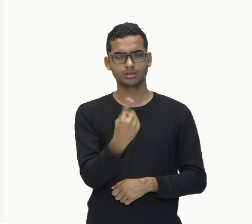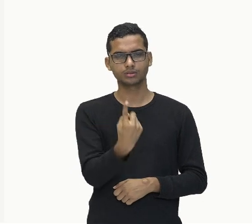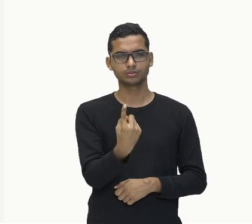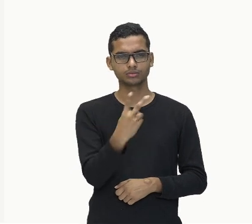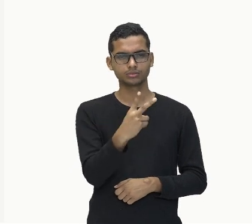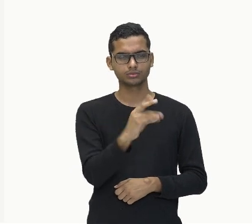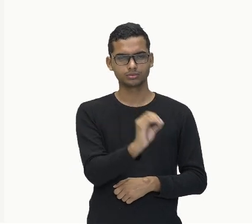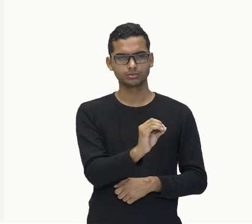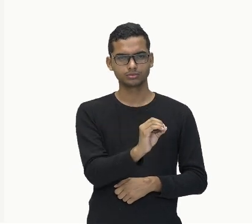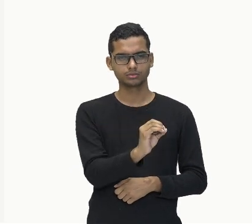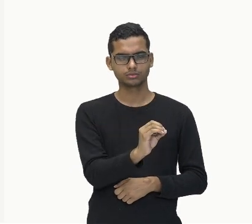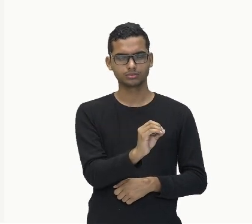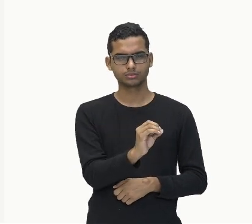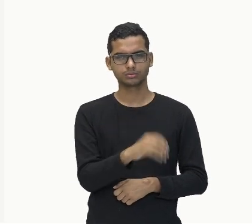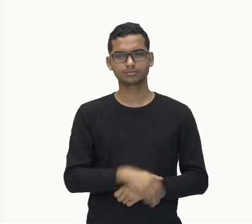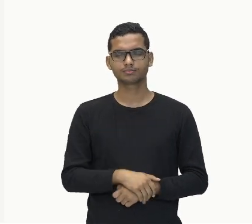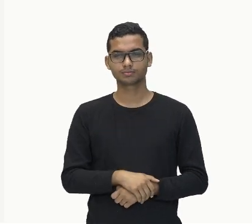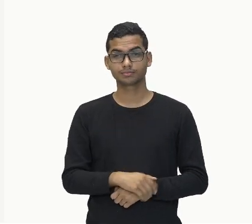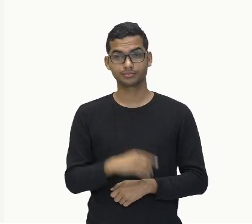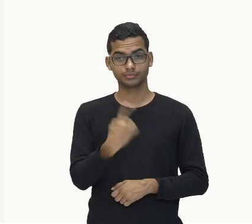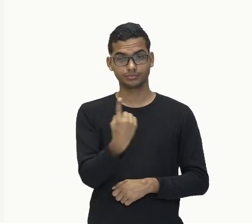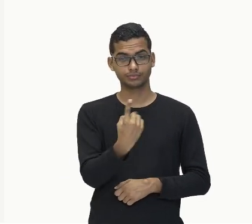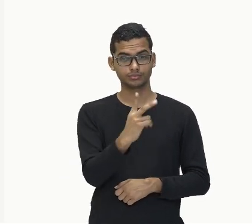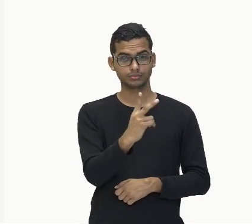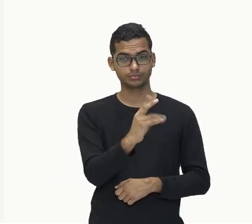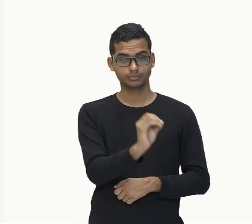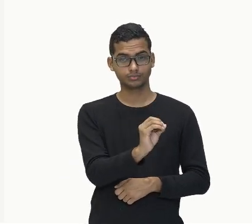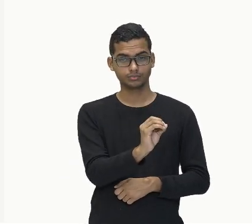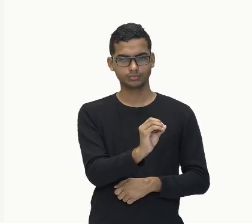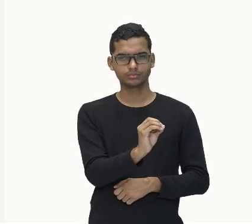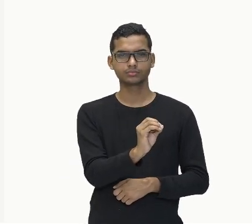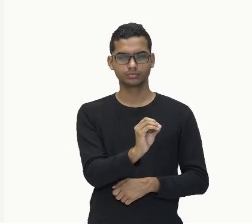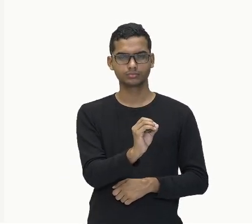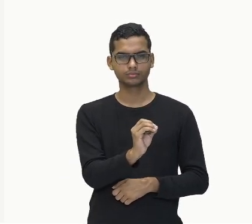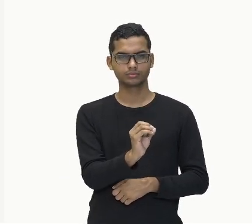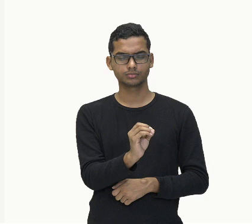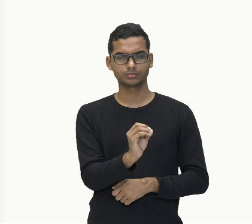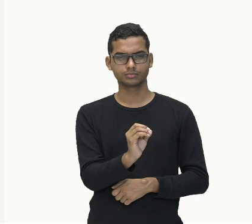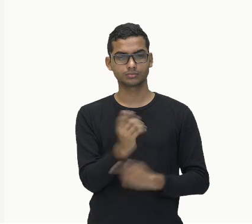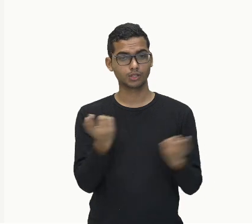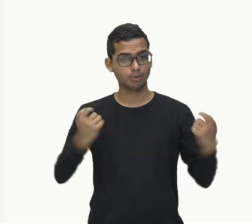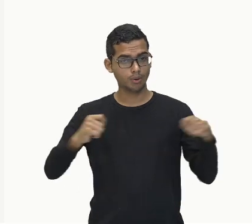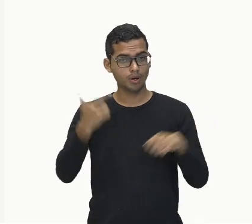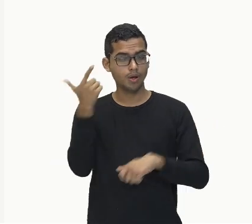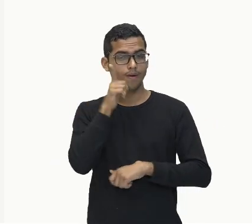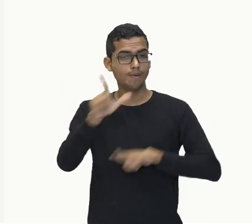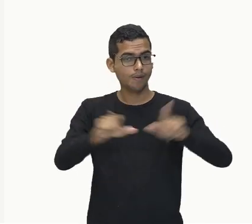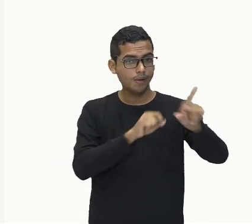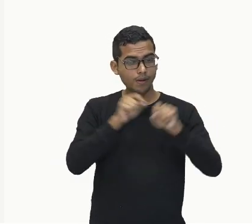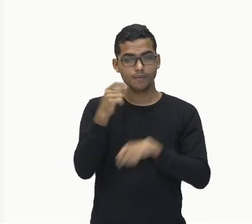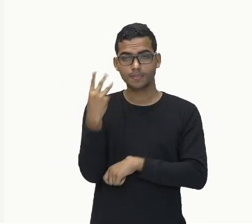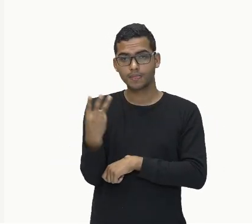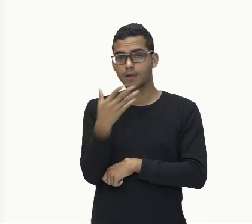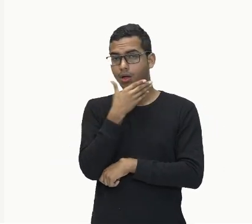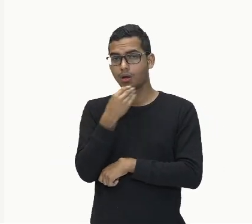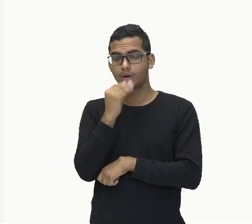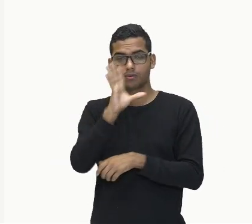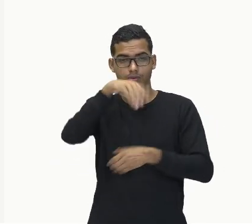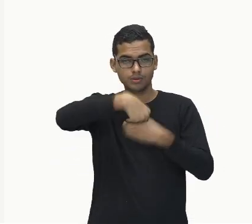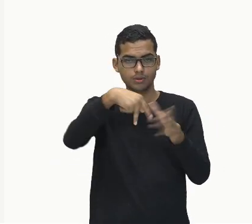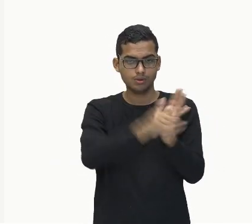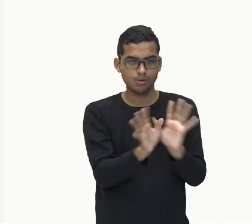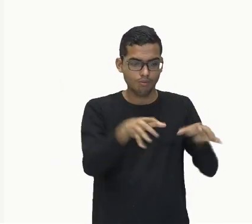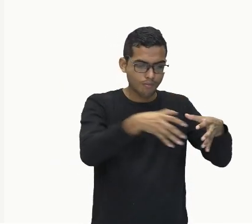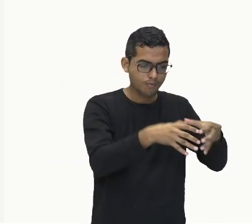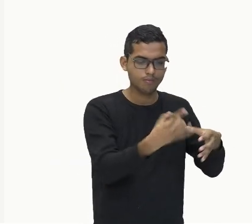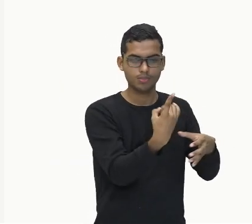4, 120. Então, tem 120 formas de escolher 3 homens entre os 10